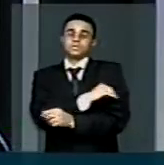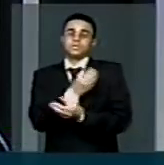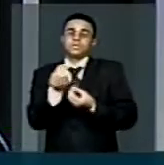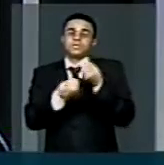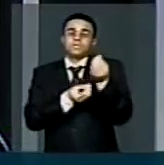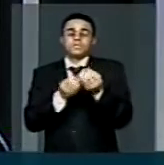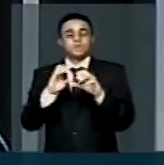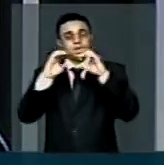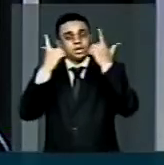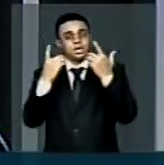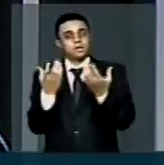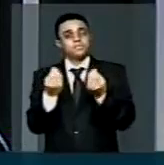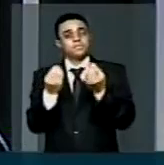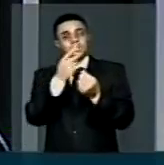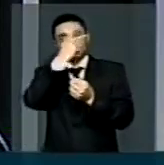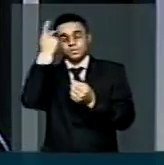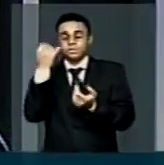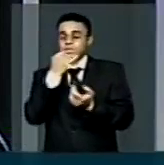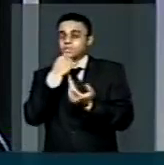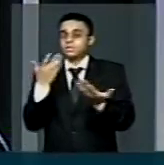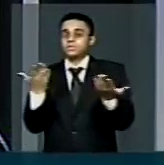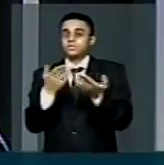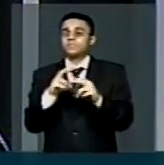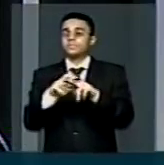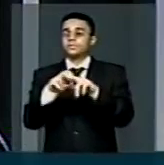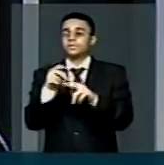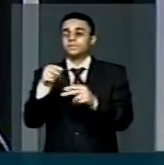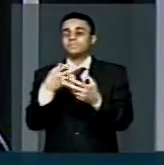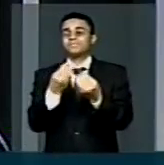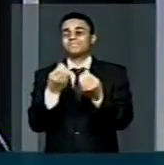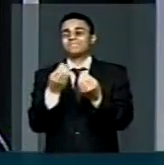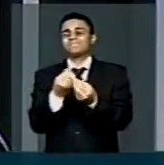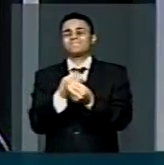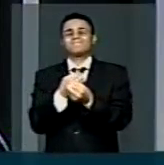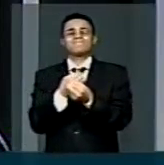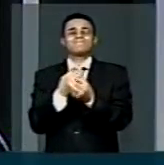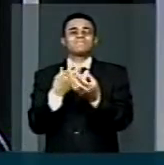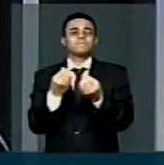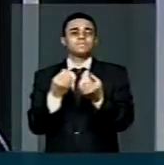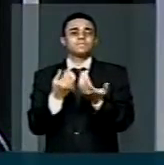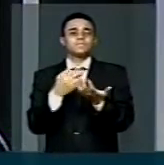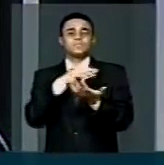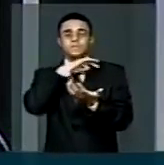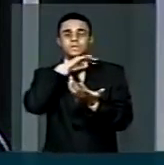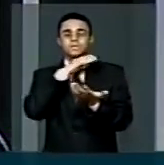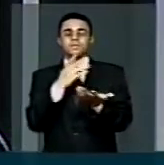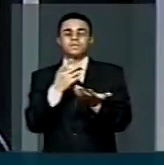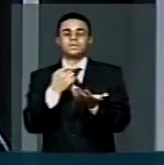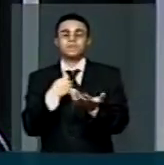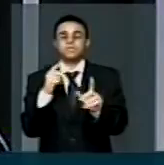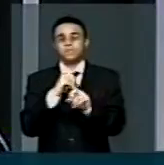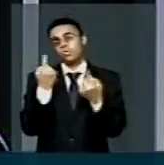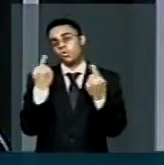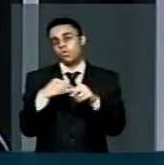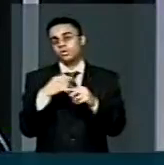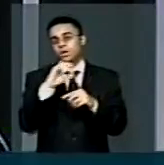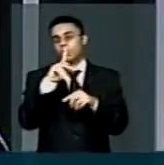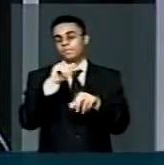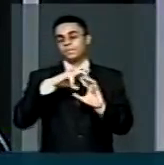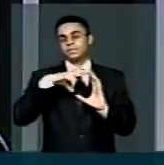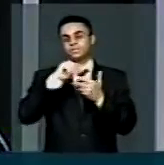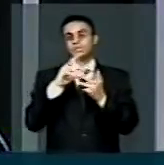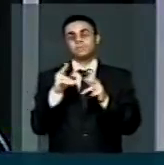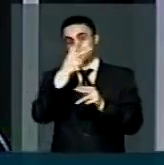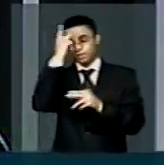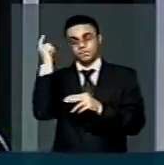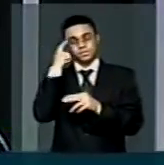que a maioria está descontente com esse estado de coisas. Eu não sou de forma alguma contra a Copa do Mundo, como alguns